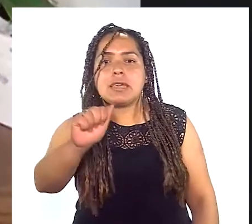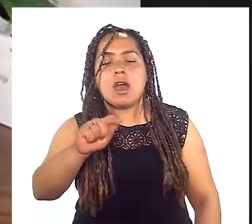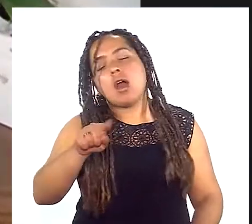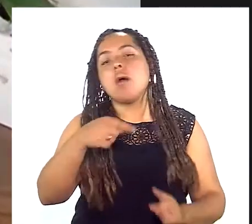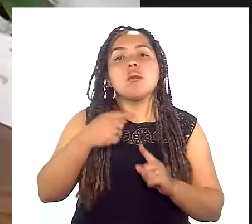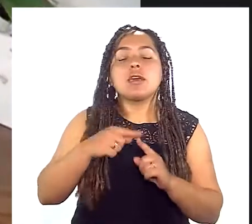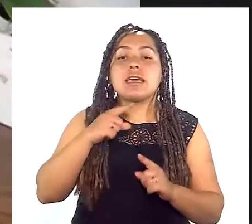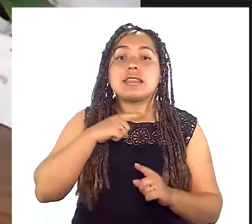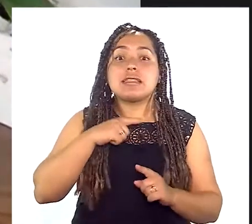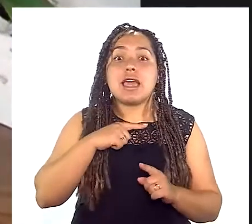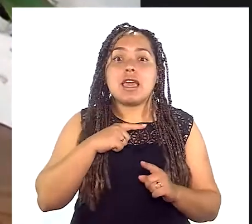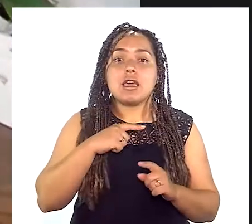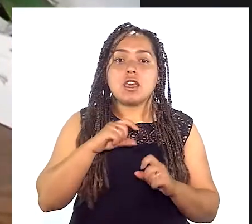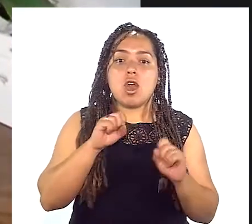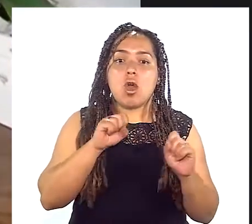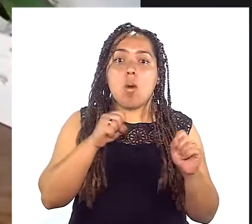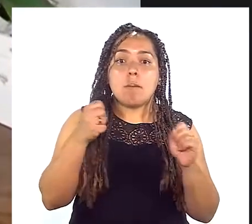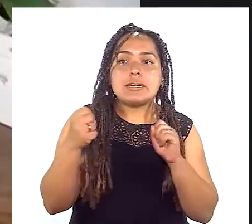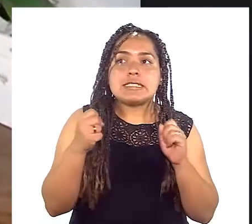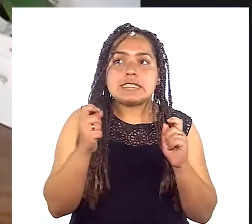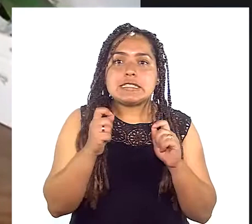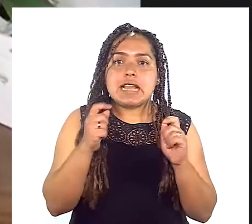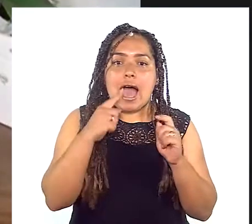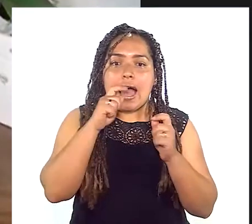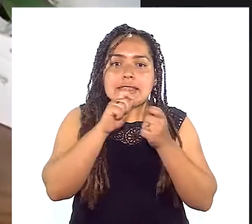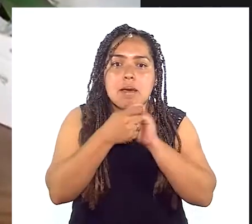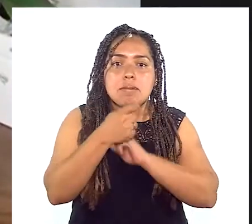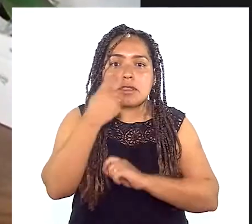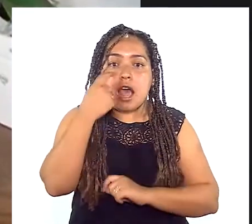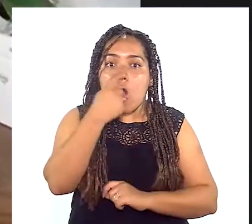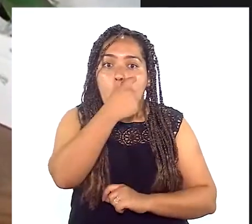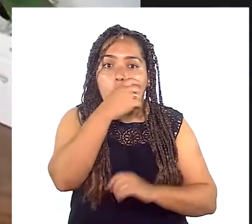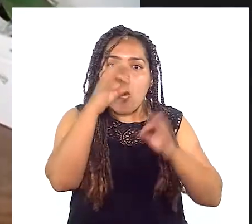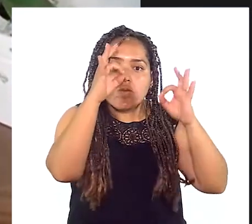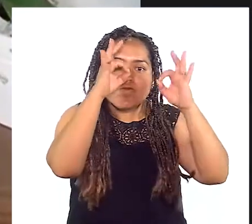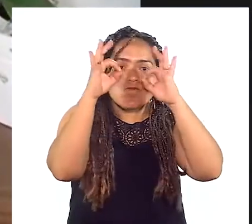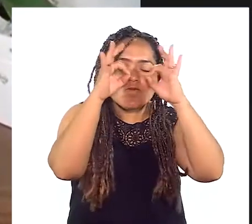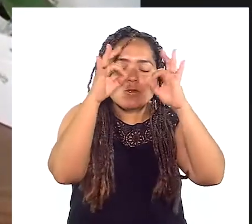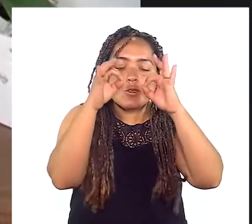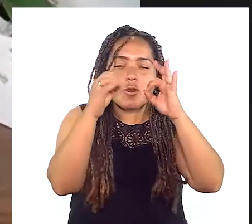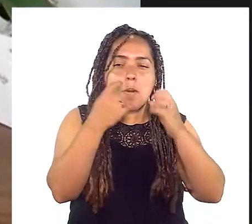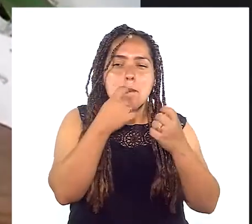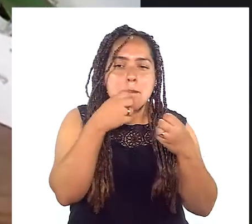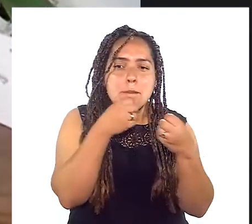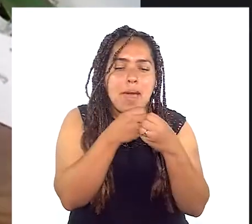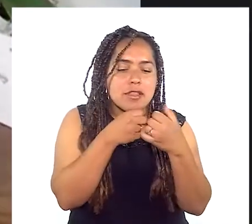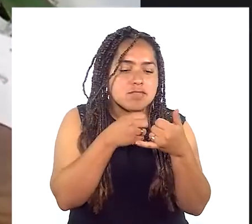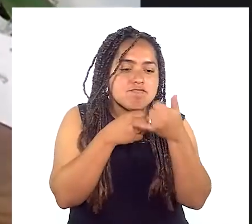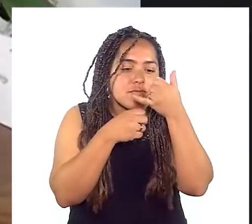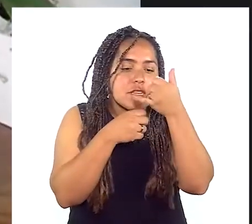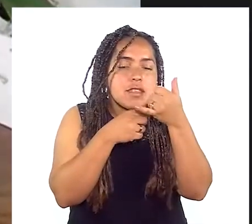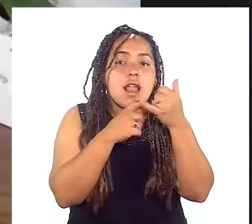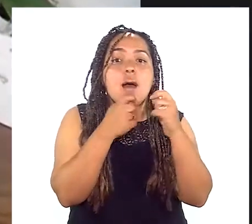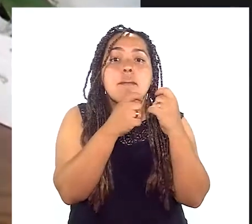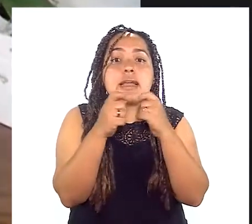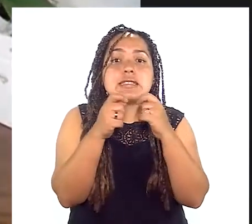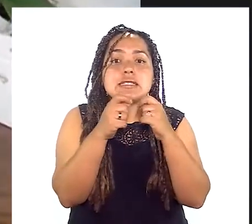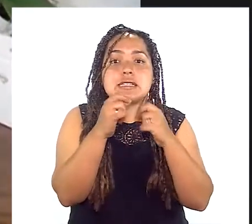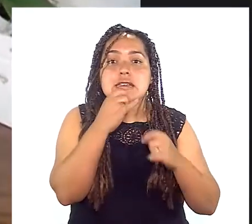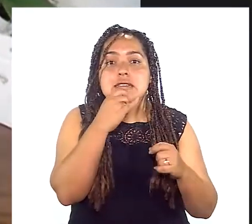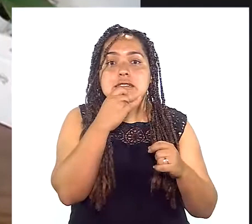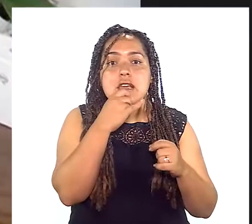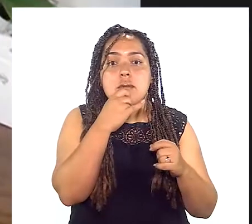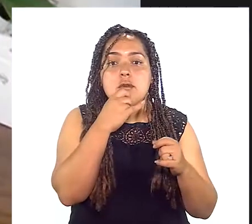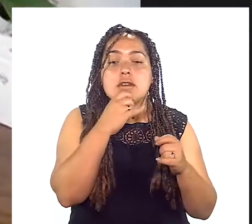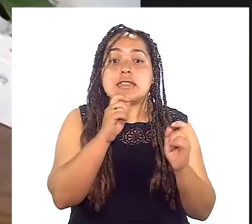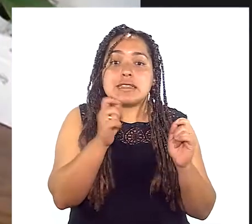o poder de acomodação do olho e você fica muito próximo da tela, né? Principalmente quando você está no celular. Então, o ideal é você até